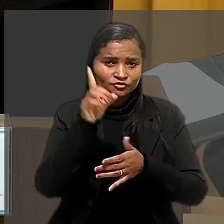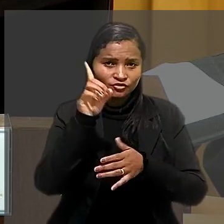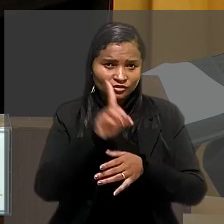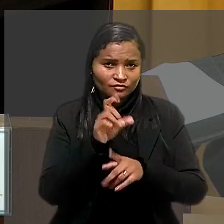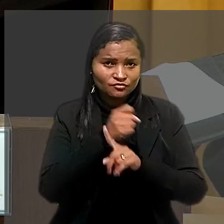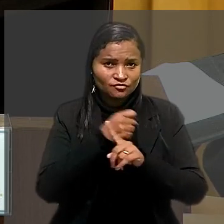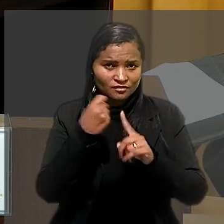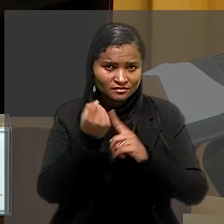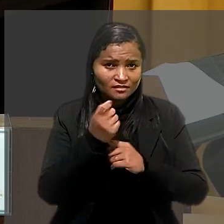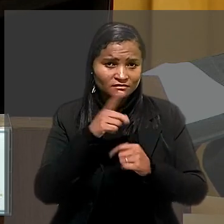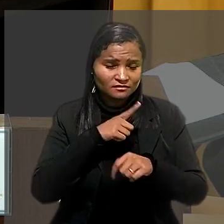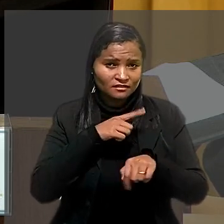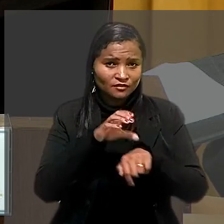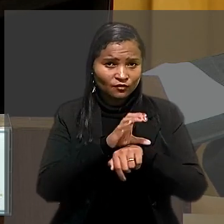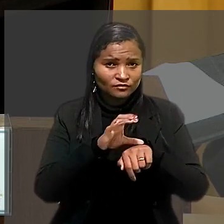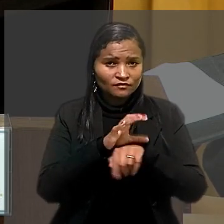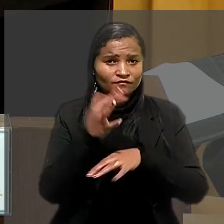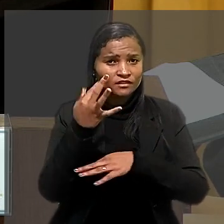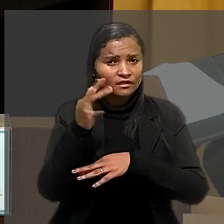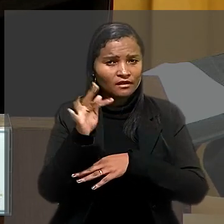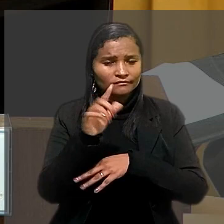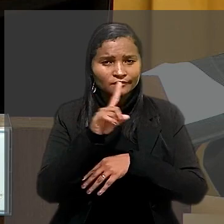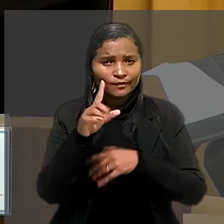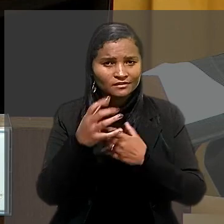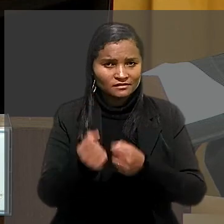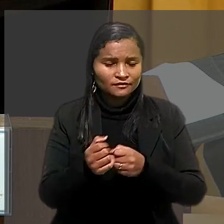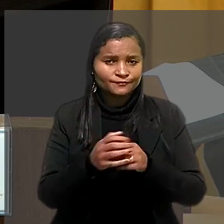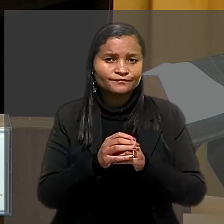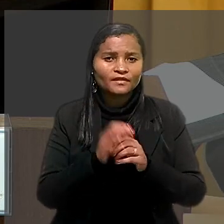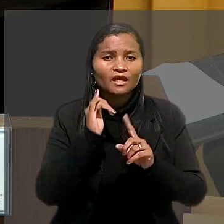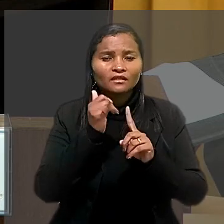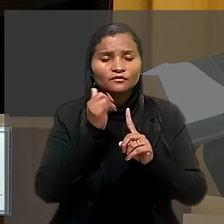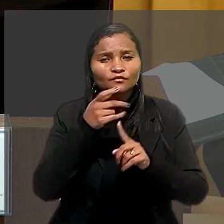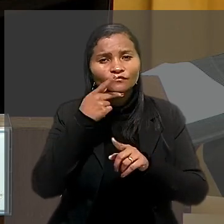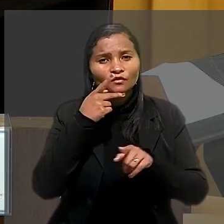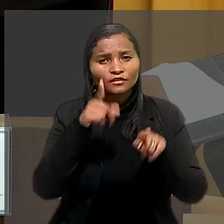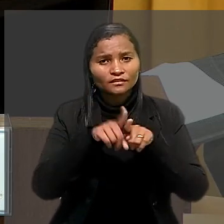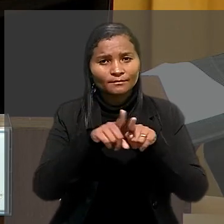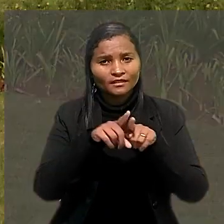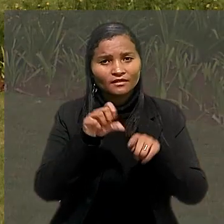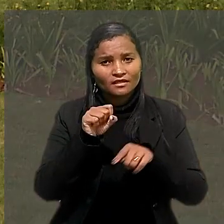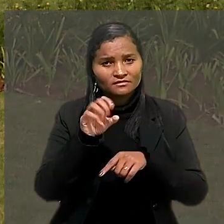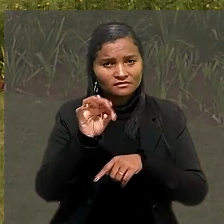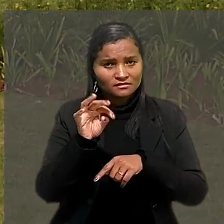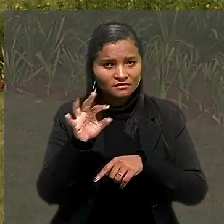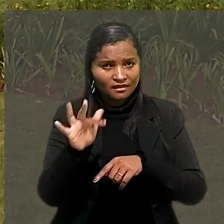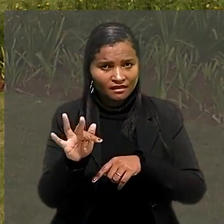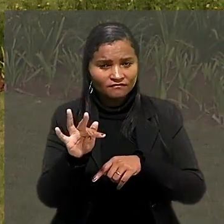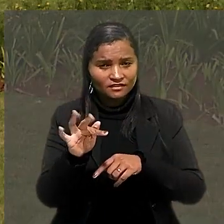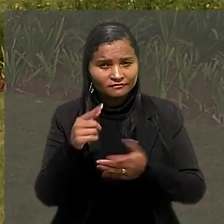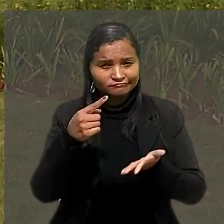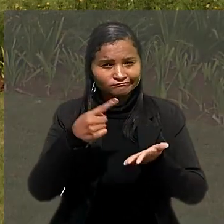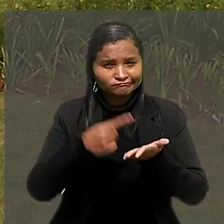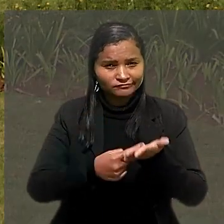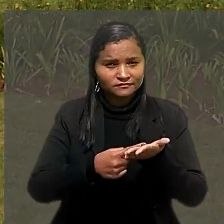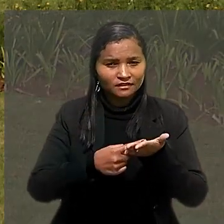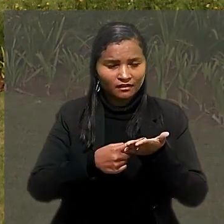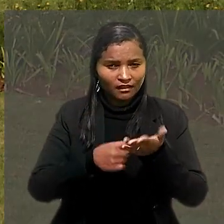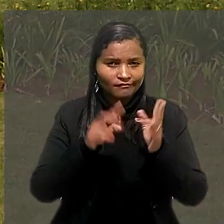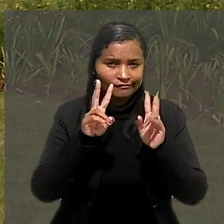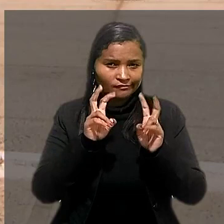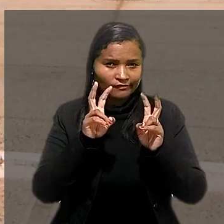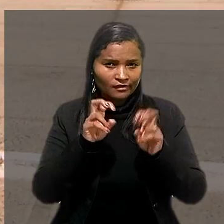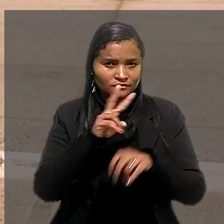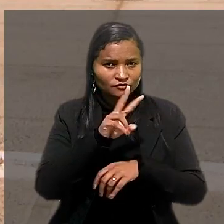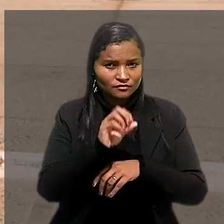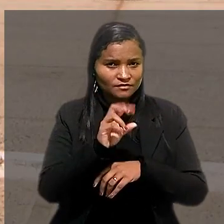na Constituição Federal é inadmissível. A relatora observou ainda que, embora o Supremo Tribunal Federal tenha afirmado